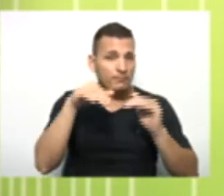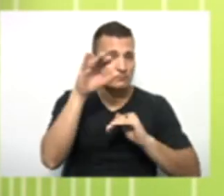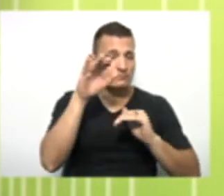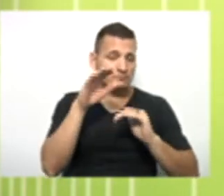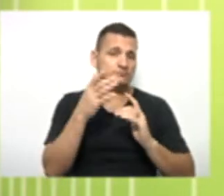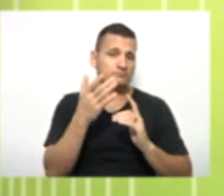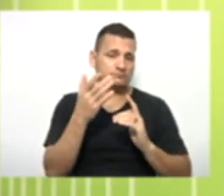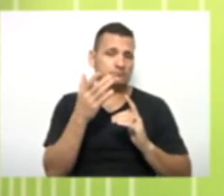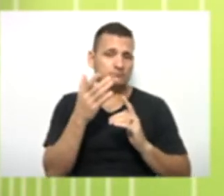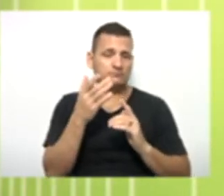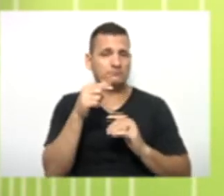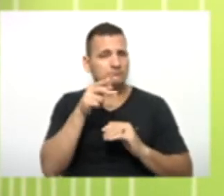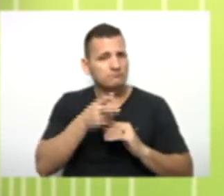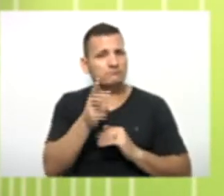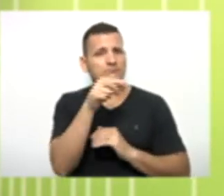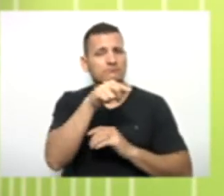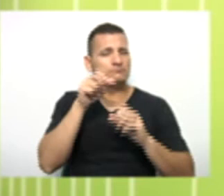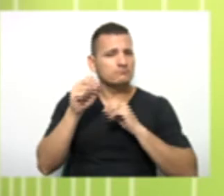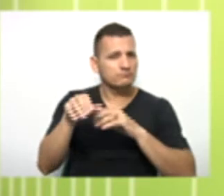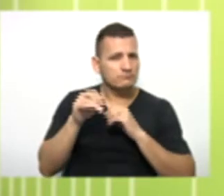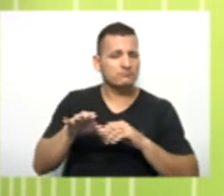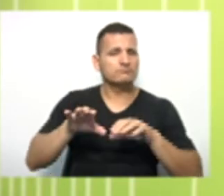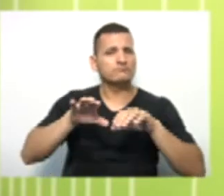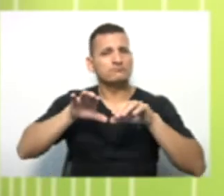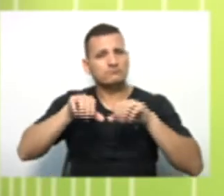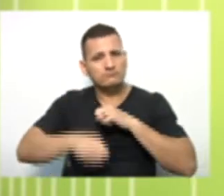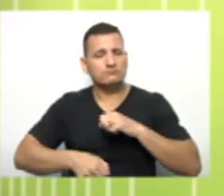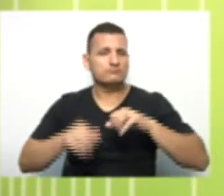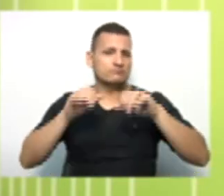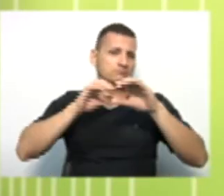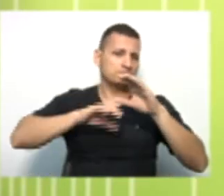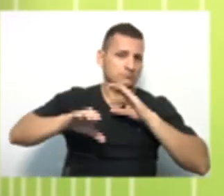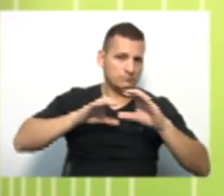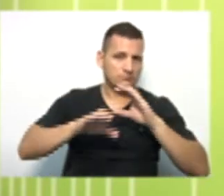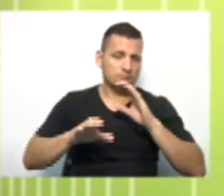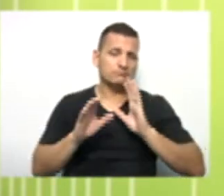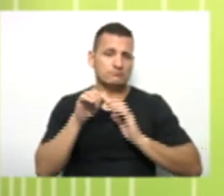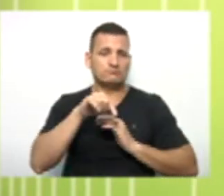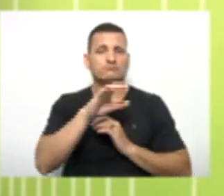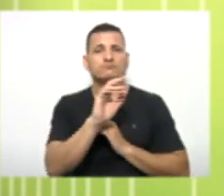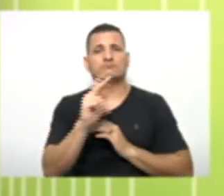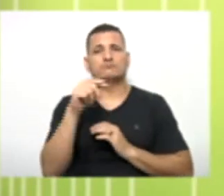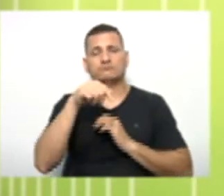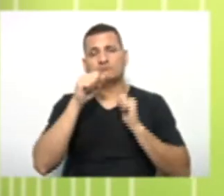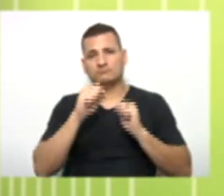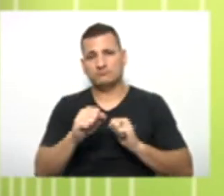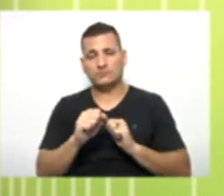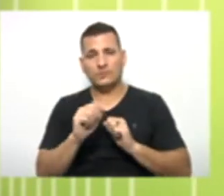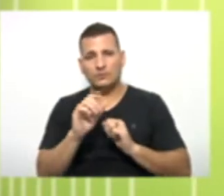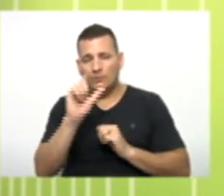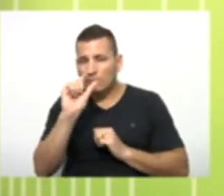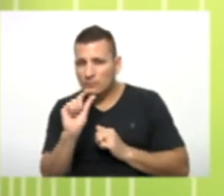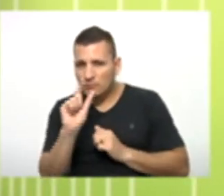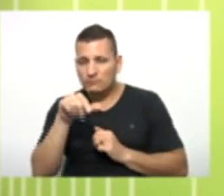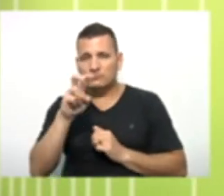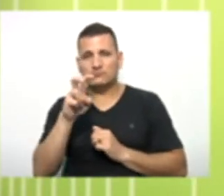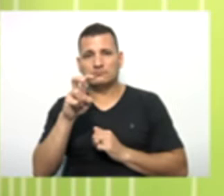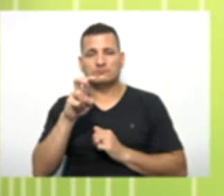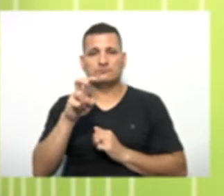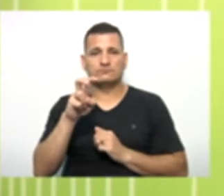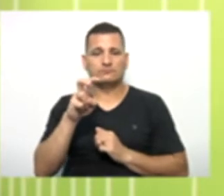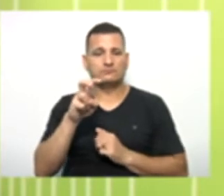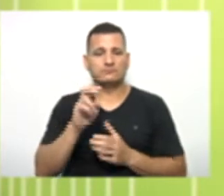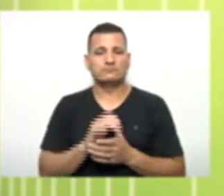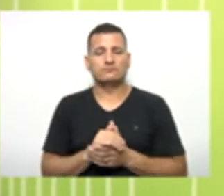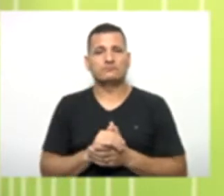manter essas ações de educação, informação e comunicação, ela pode. O mínimo é 5%, tá? E nós temos